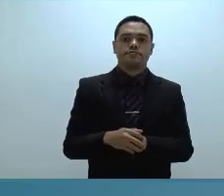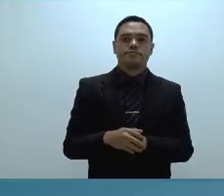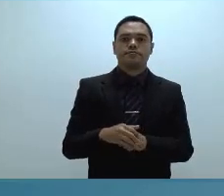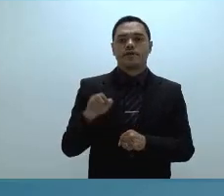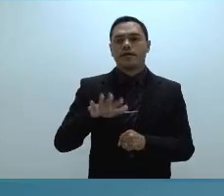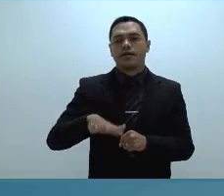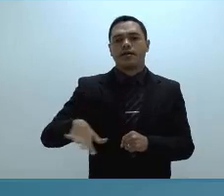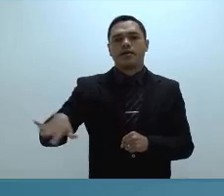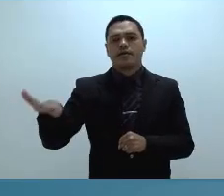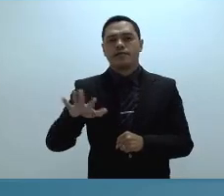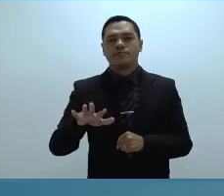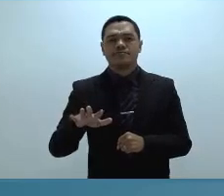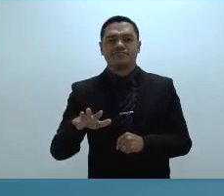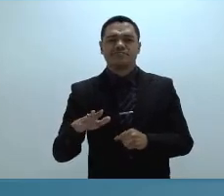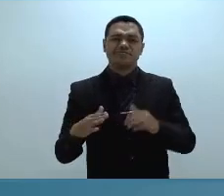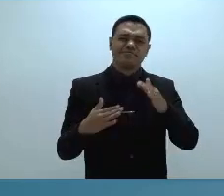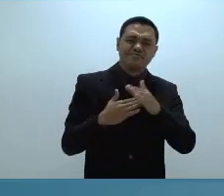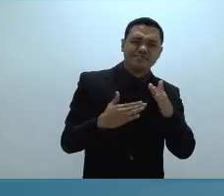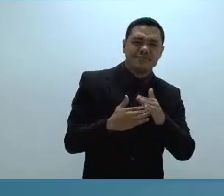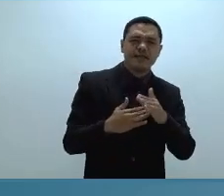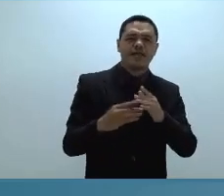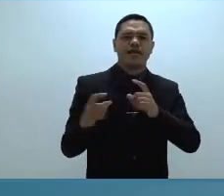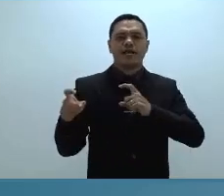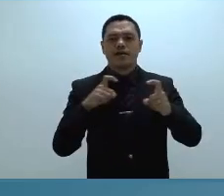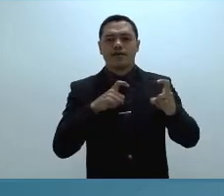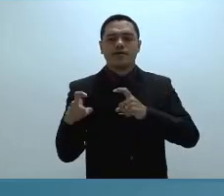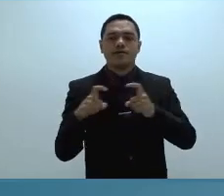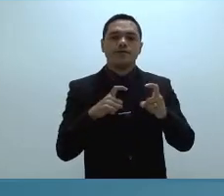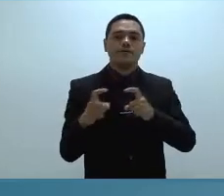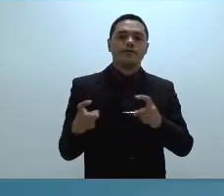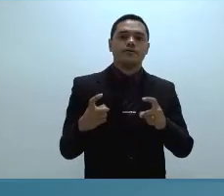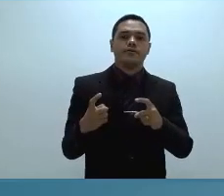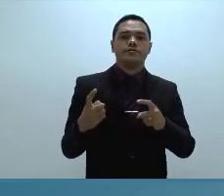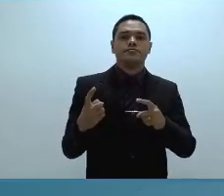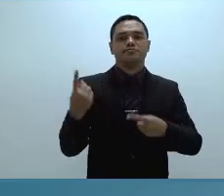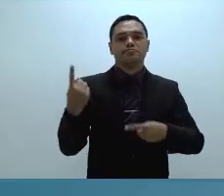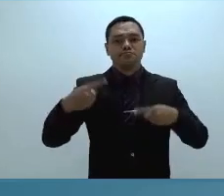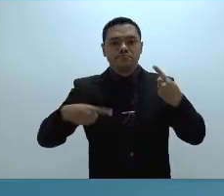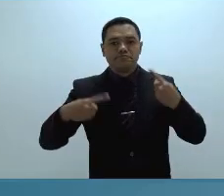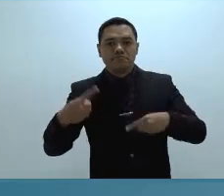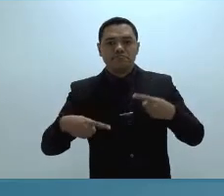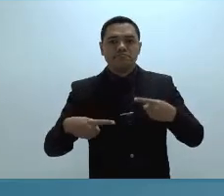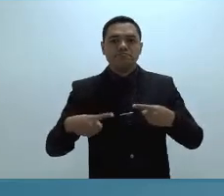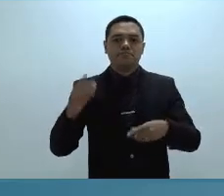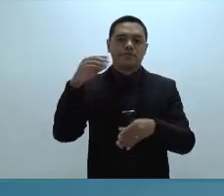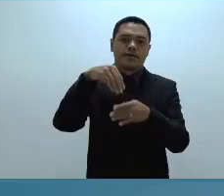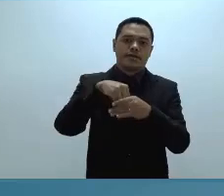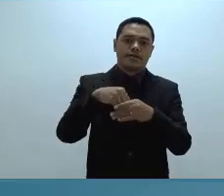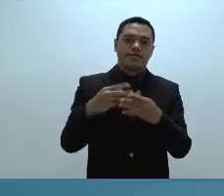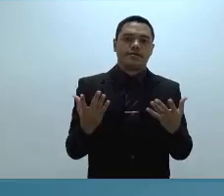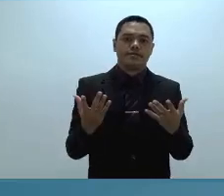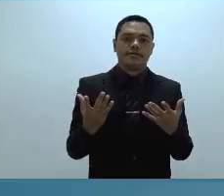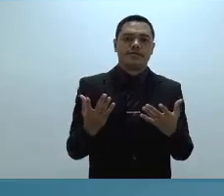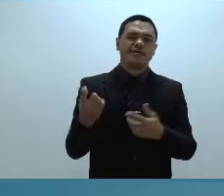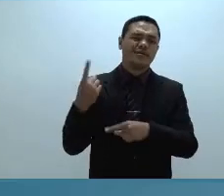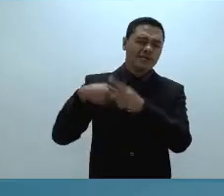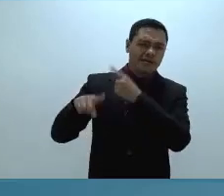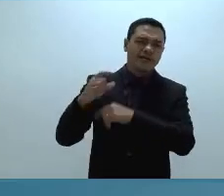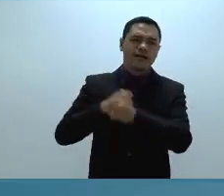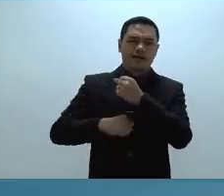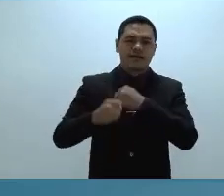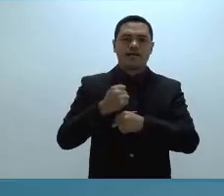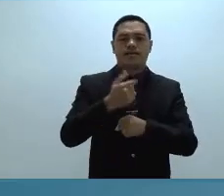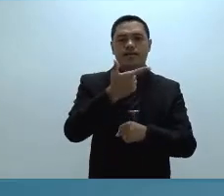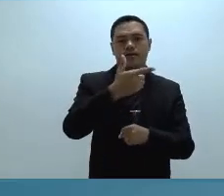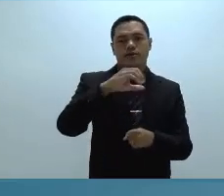e aprofundamento do debate sobre a questão da competência nessas hipóteses. De todo modo, naquela altura, já havia o